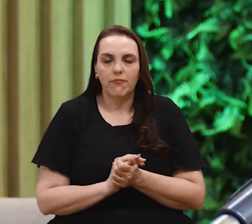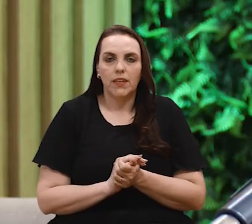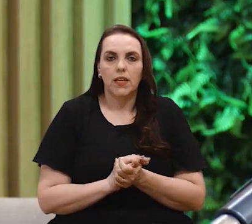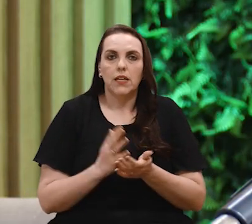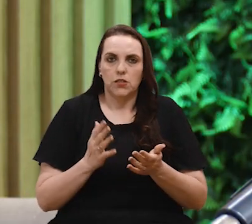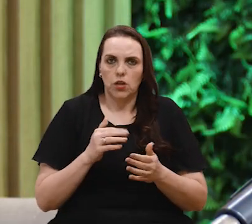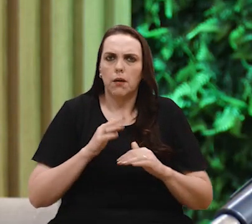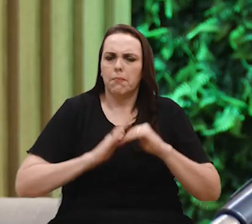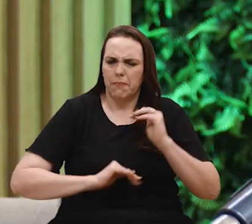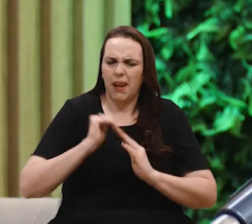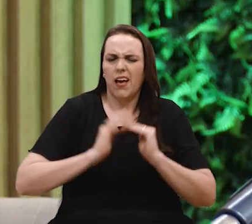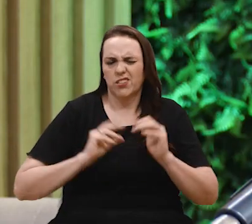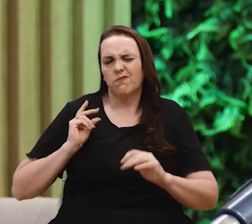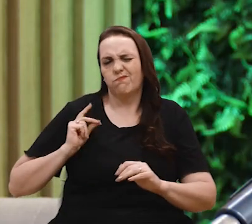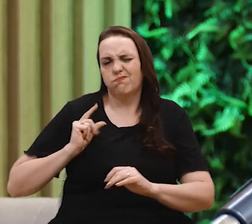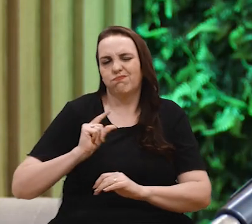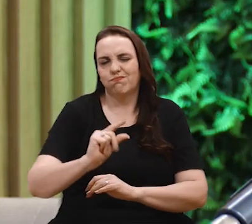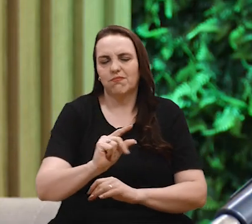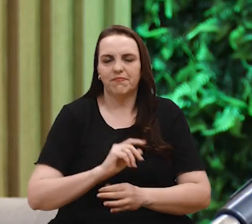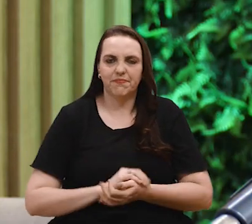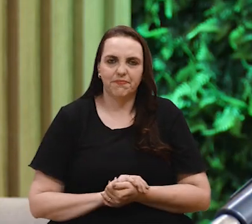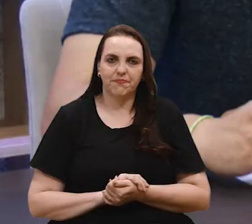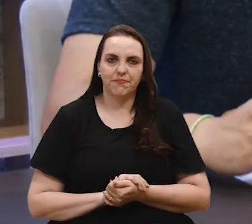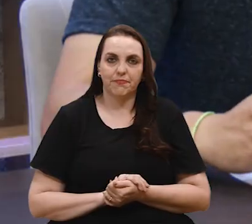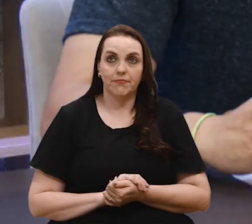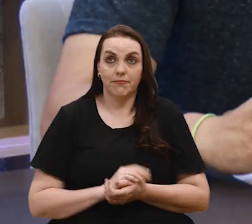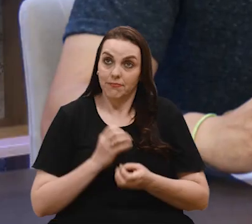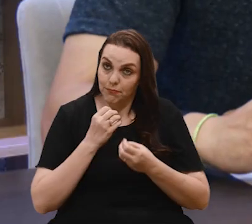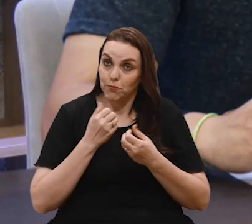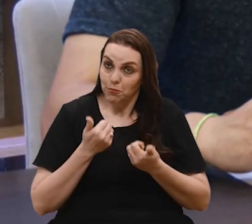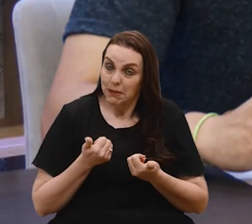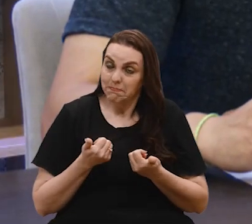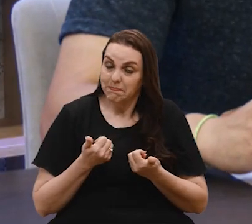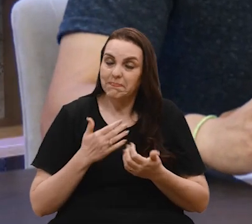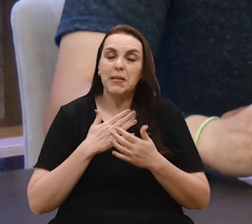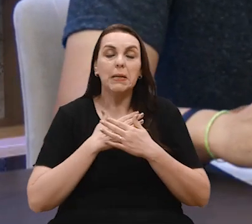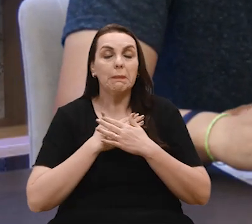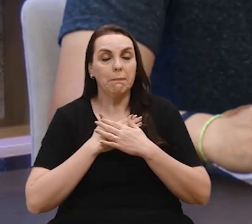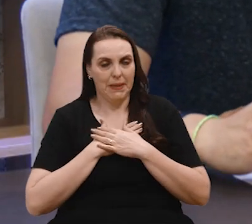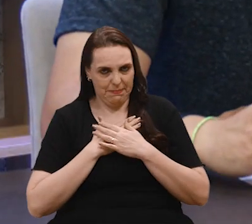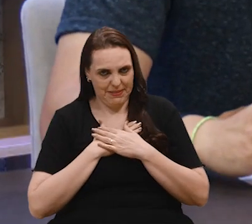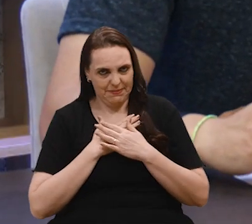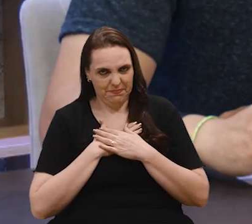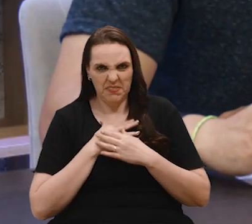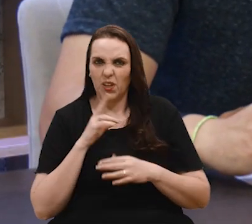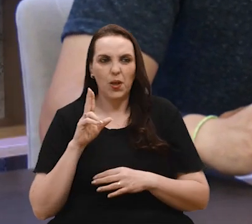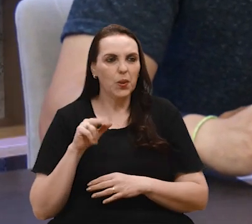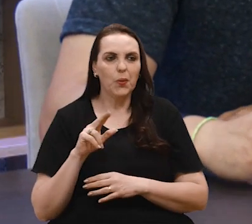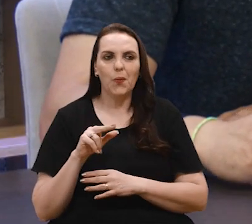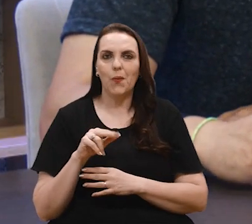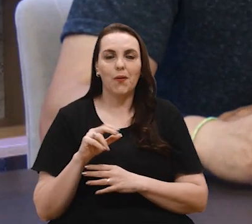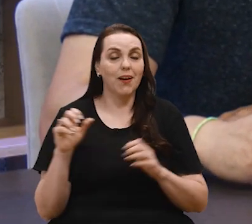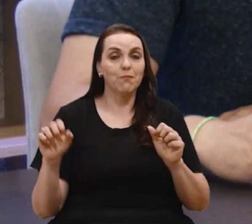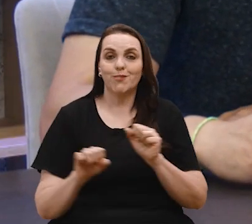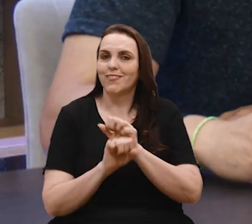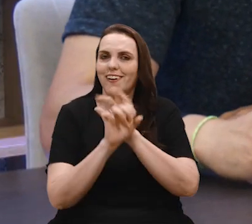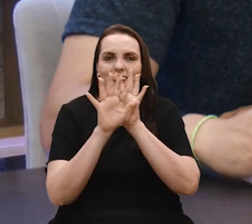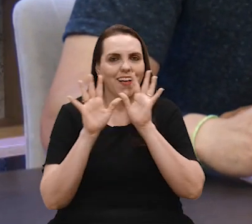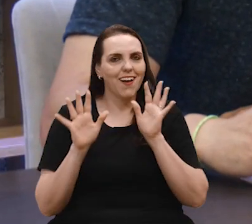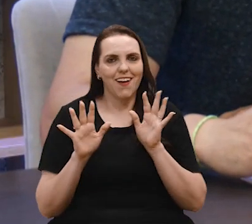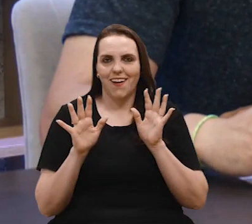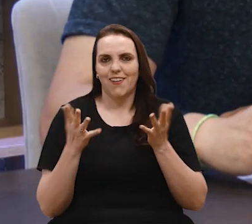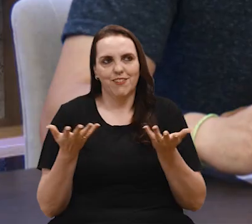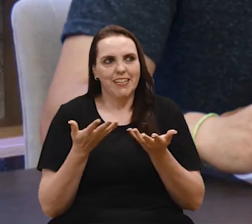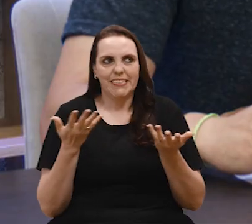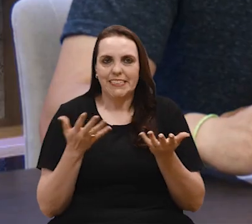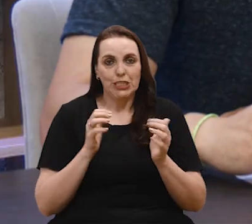e pratico já há muito tempo, né? Uhum. Muito bem, bom, para mim nunca foi assim tão clara essa